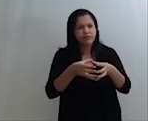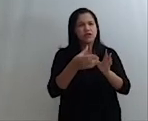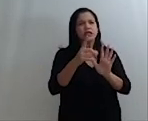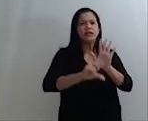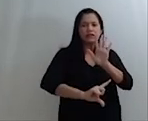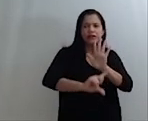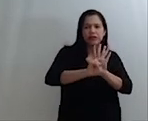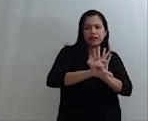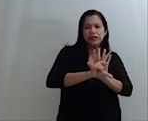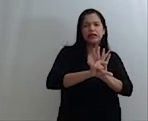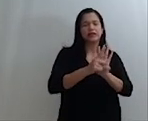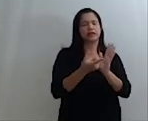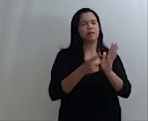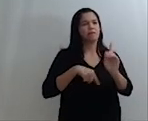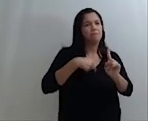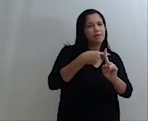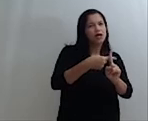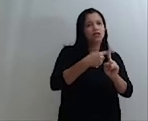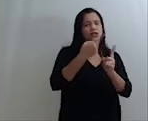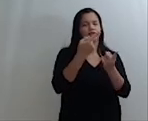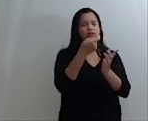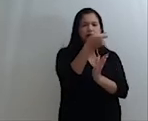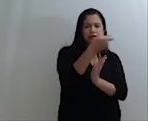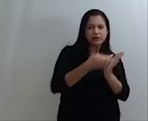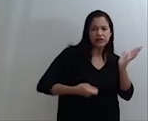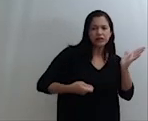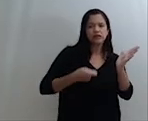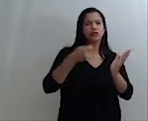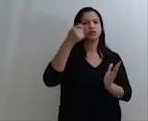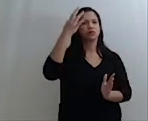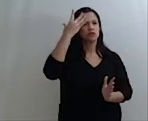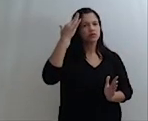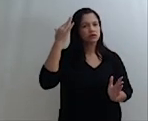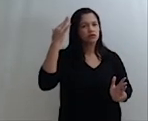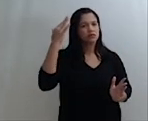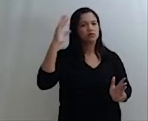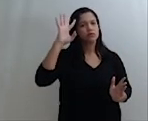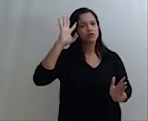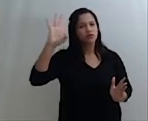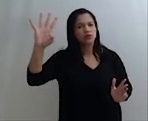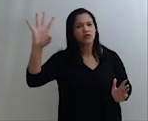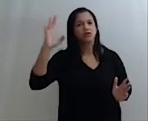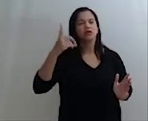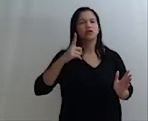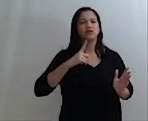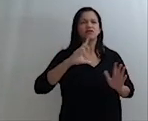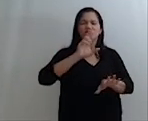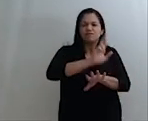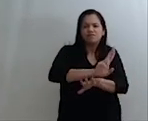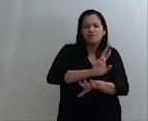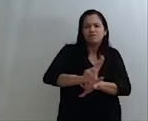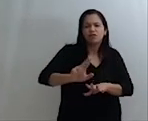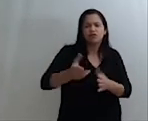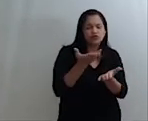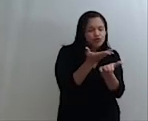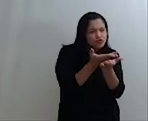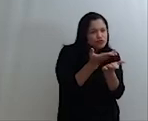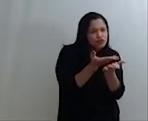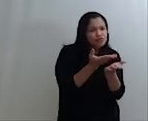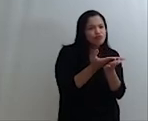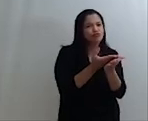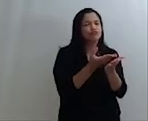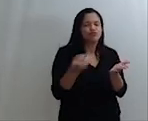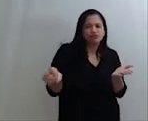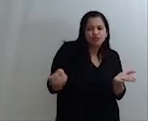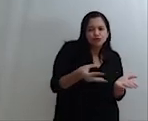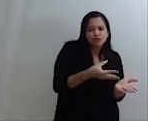eh inúmeros eh estudos interessantes já estão refletidos eh na própria Inicial eh